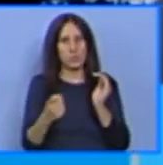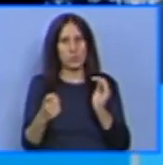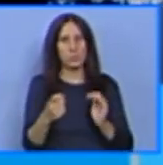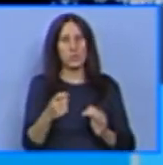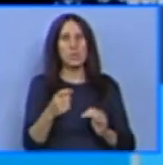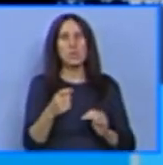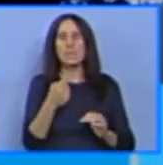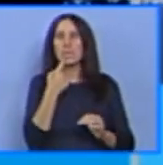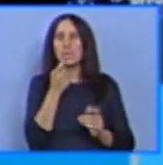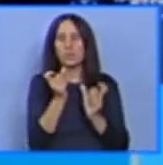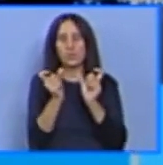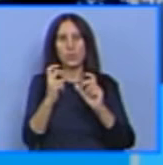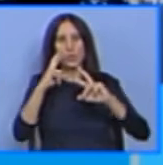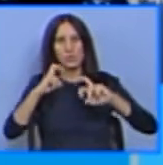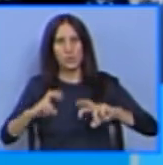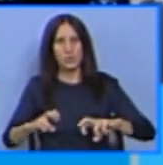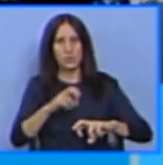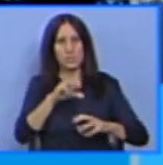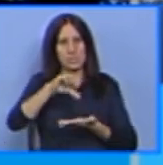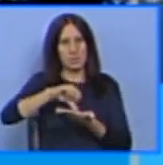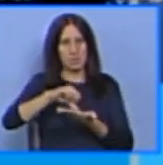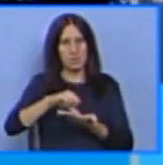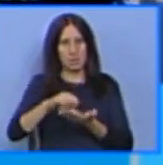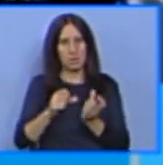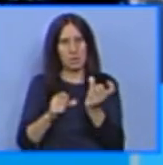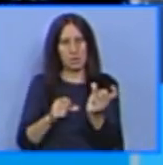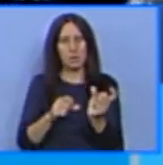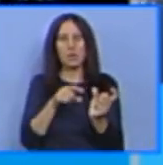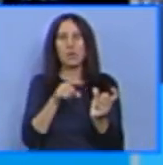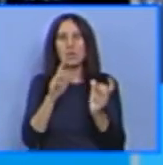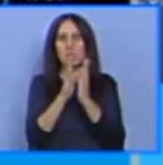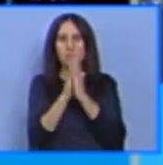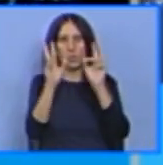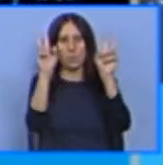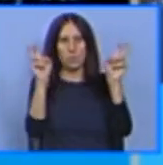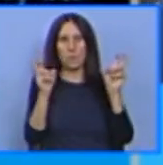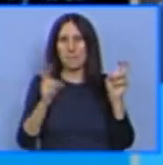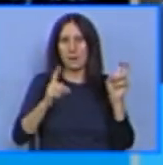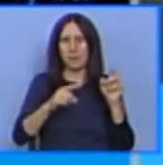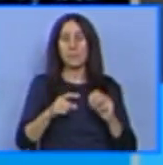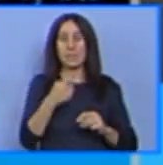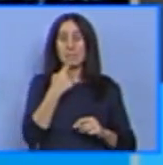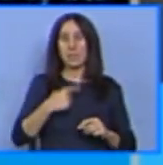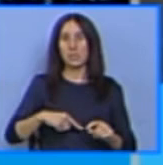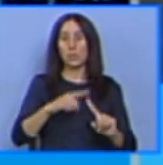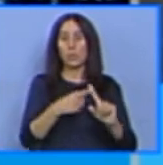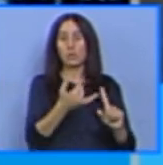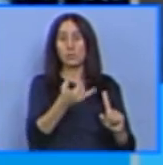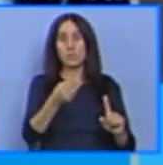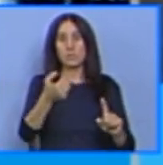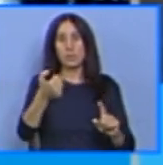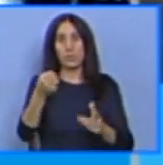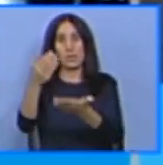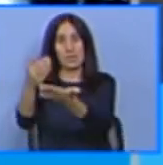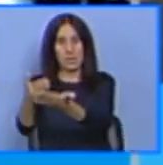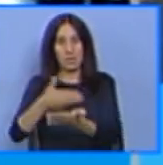Research Center, que trabalha muito também sobre questões da religião. E, por exemplo, a projeção que eles têm até 2050 é que o número